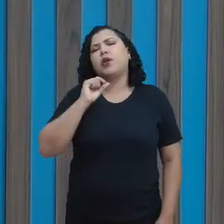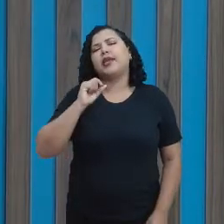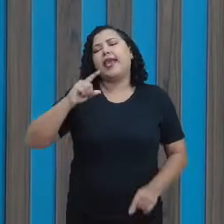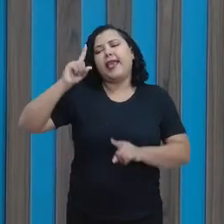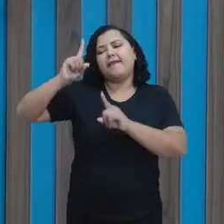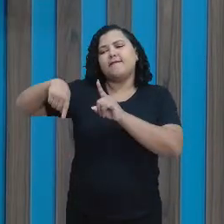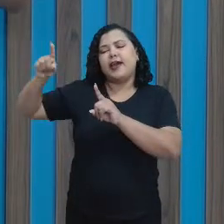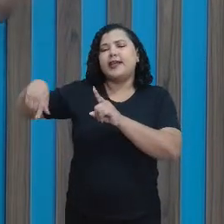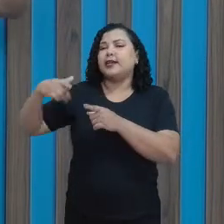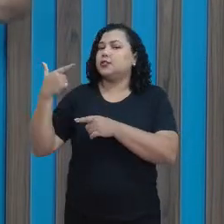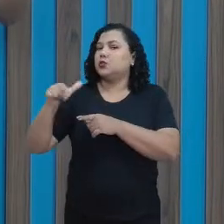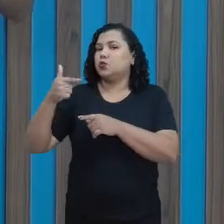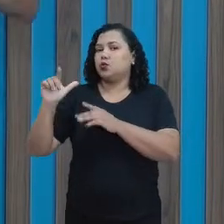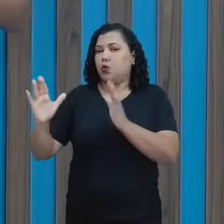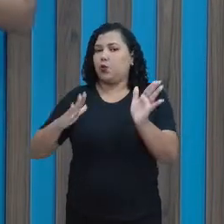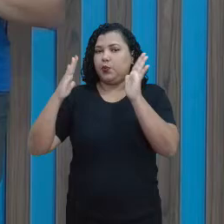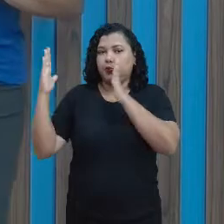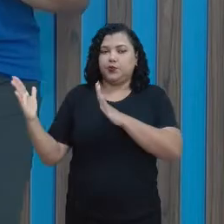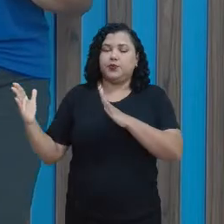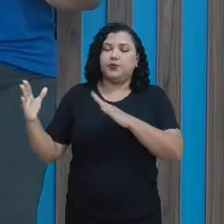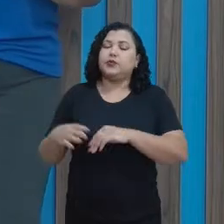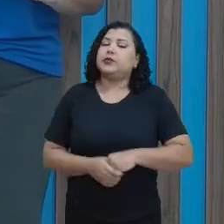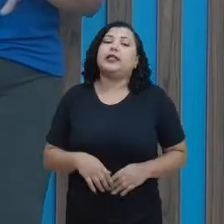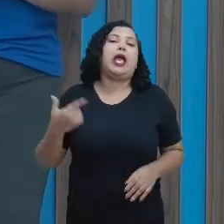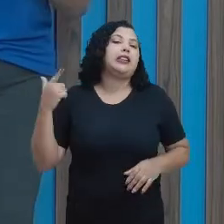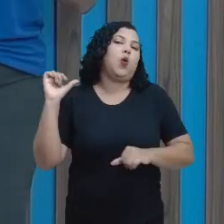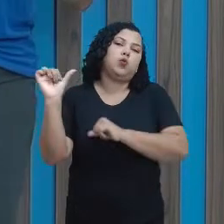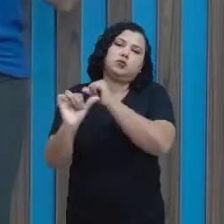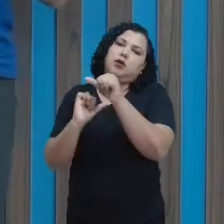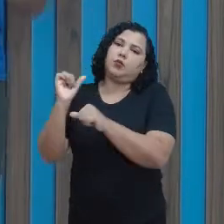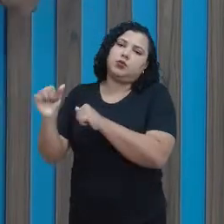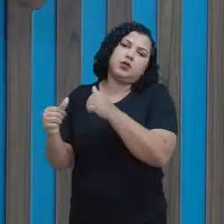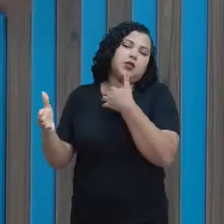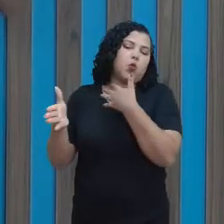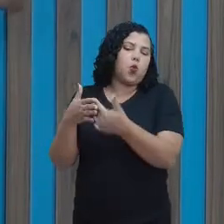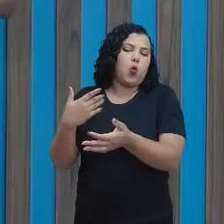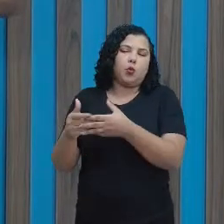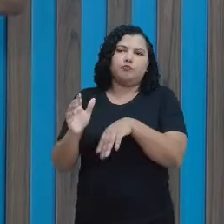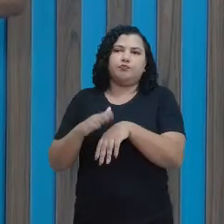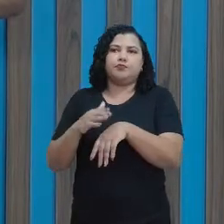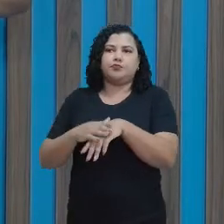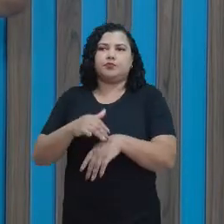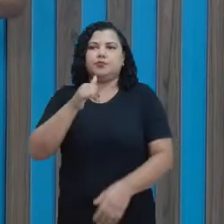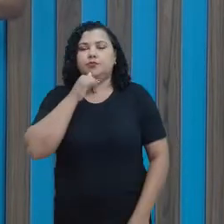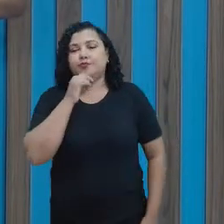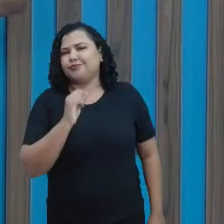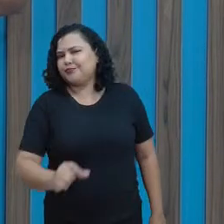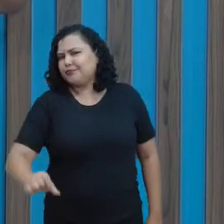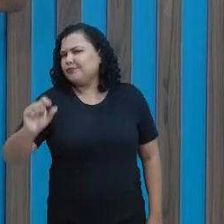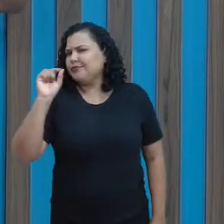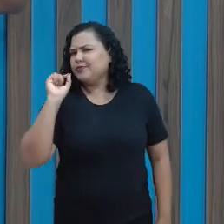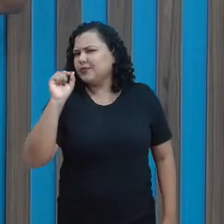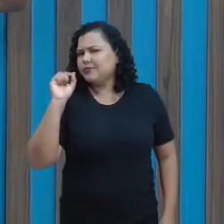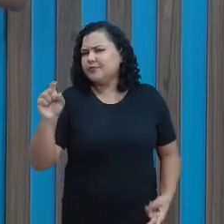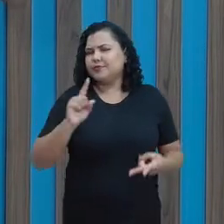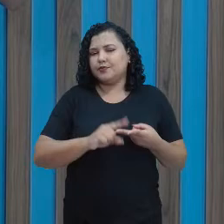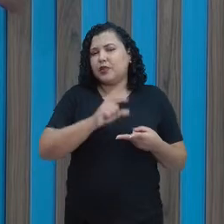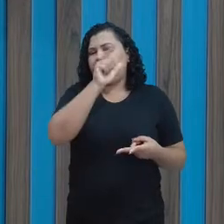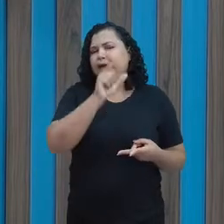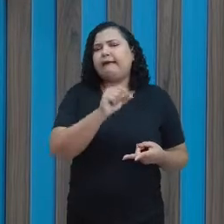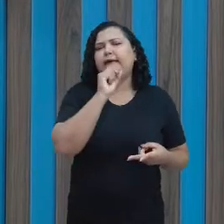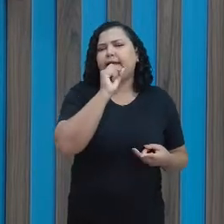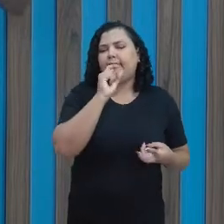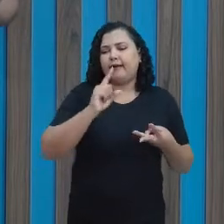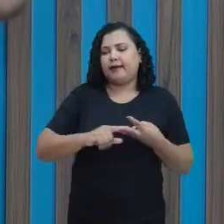invariáveis? Quer dizer que eles não se modificarão, não importa qual seja o substantivo. Então, o pronome que,